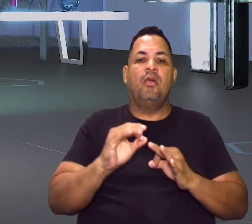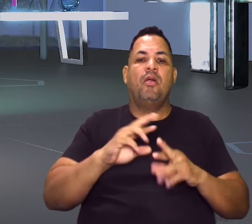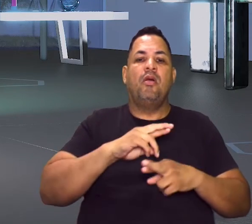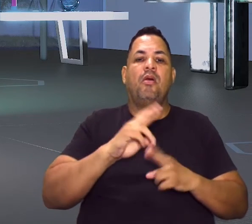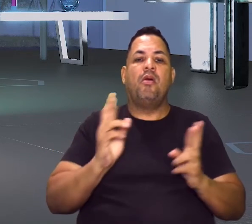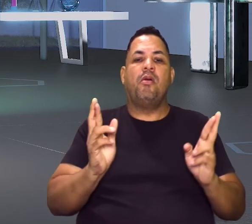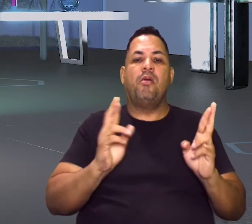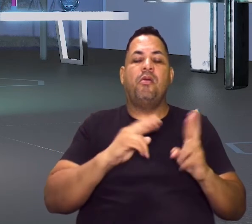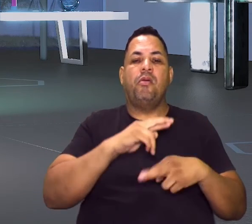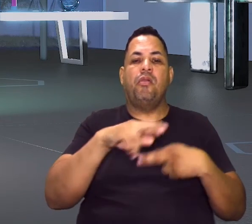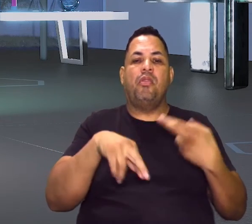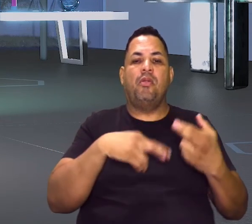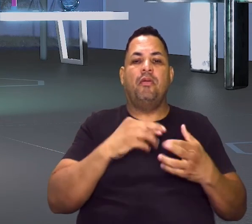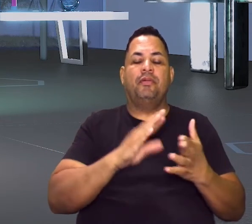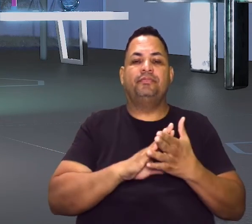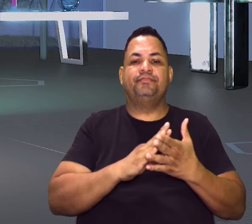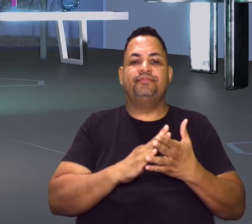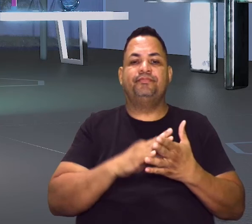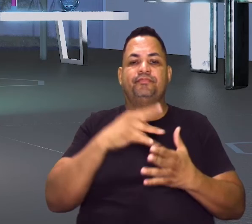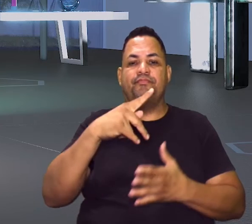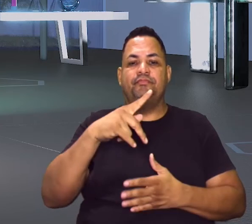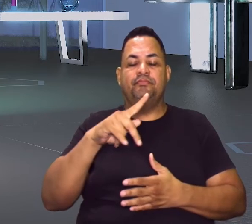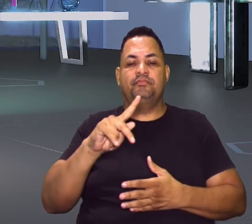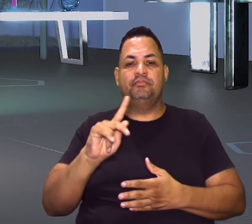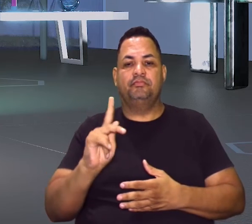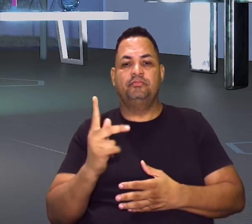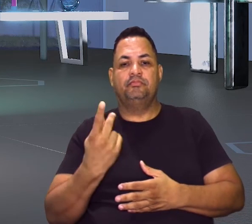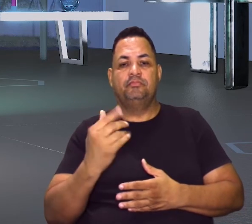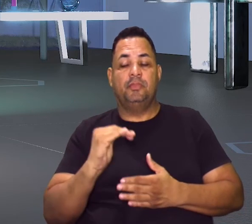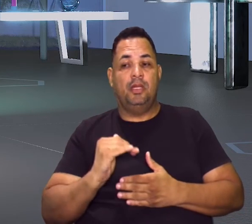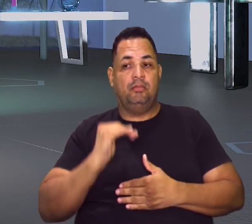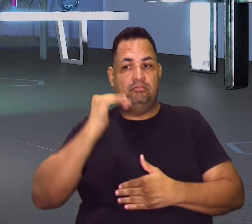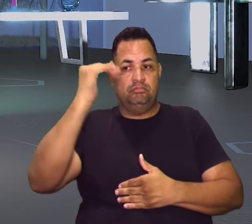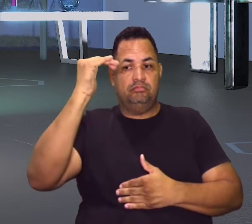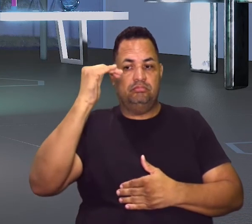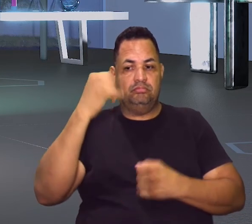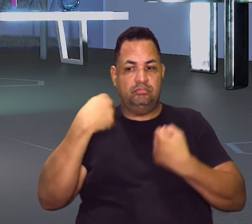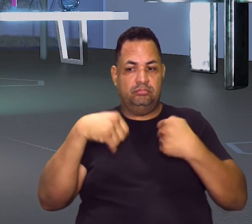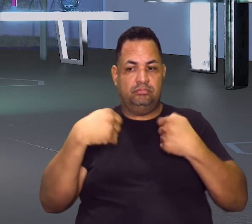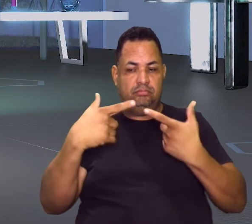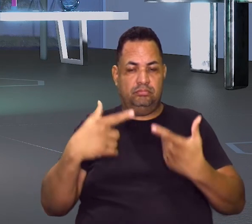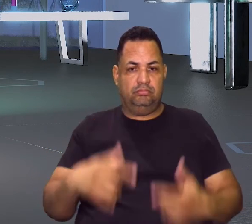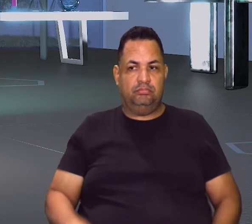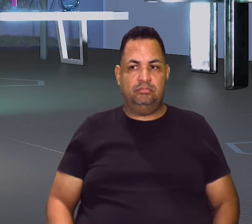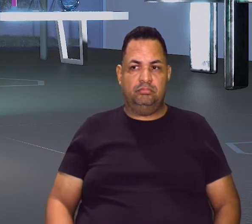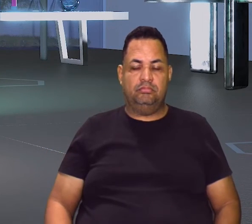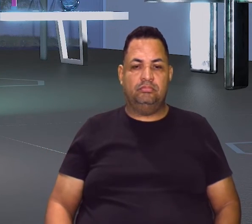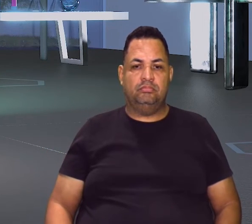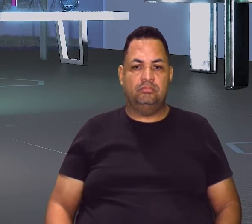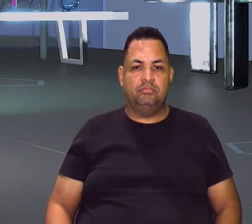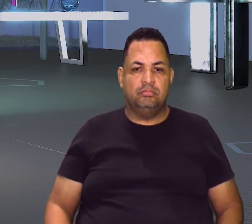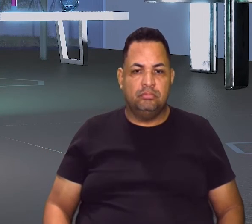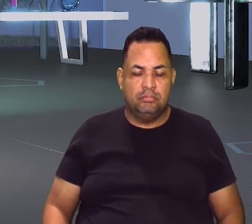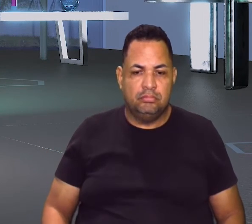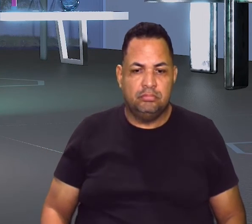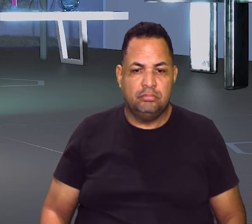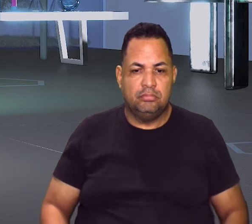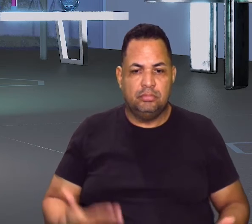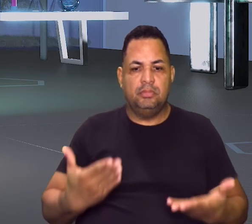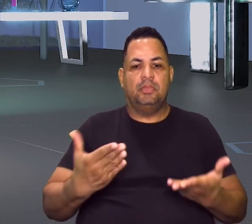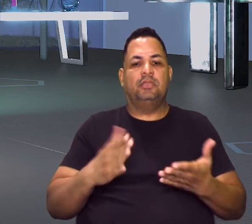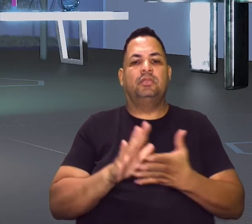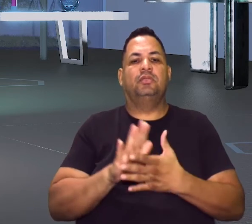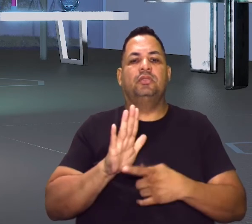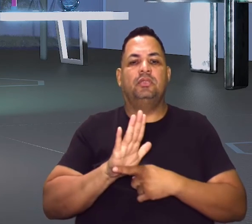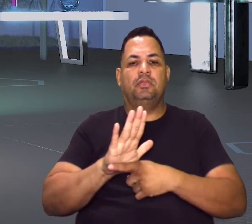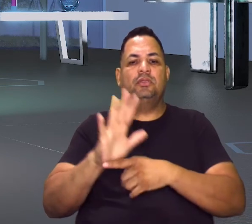ácido, torna sal. Porém, o pH tende a aumentar. Meu aluno, na certeza de ter colaborado